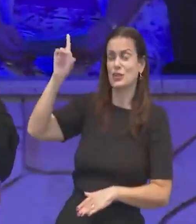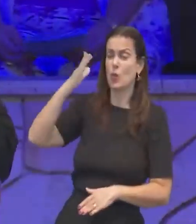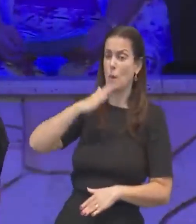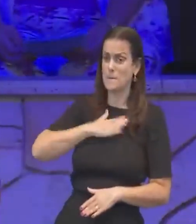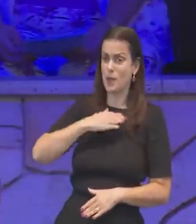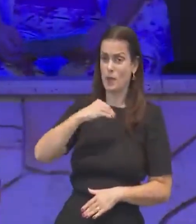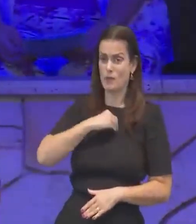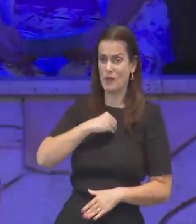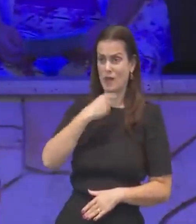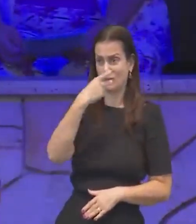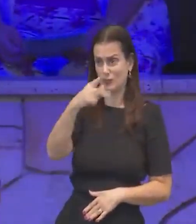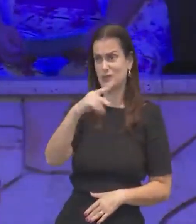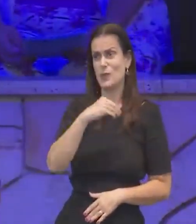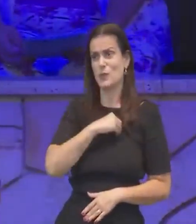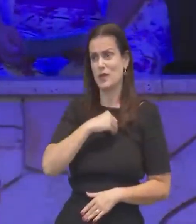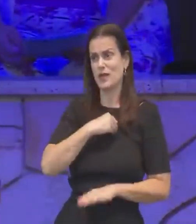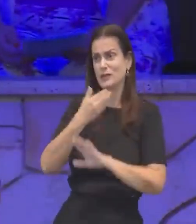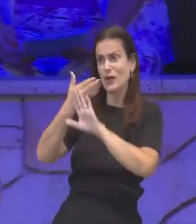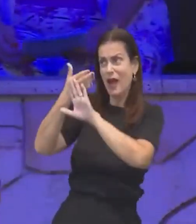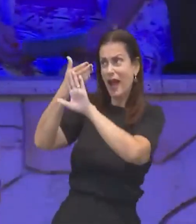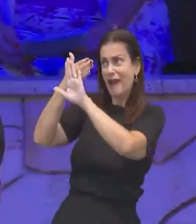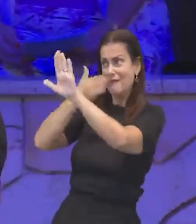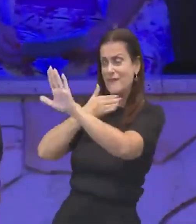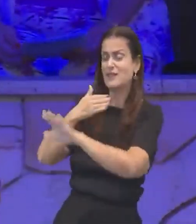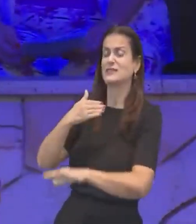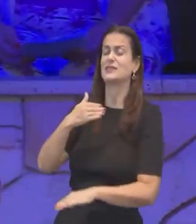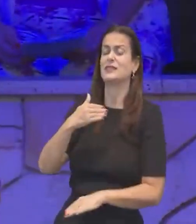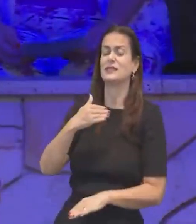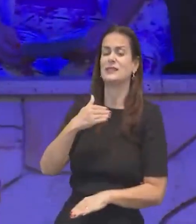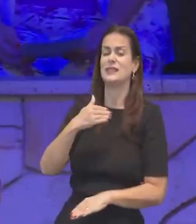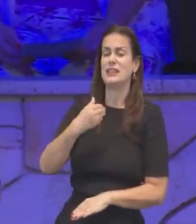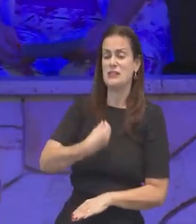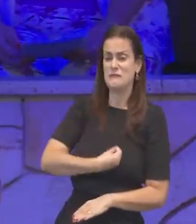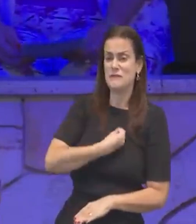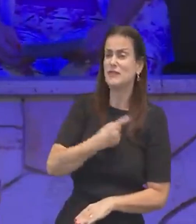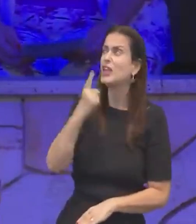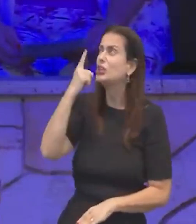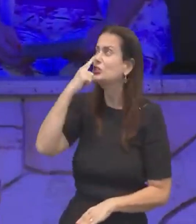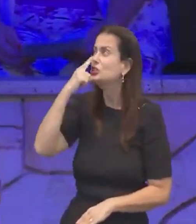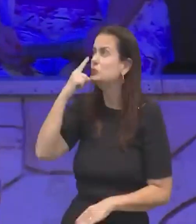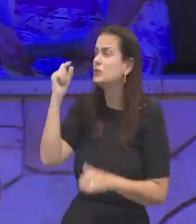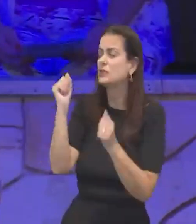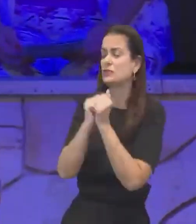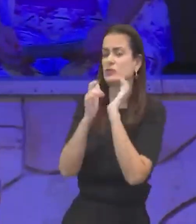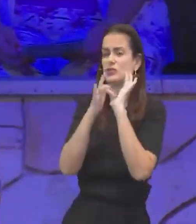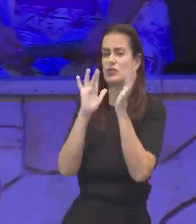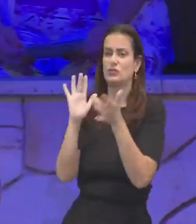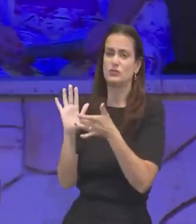seu pecado, nos afasta de uma vida de intimidade, profundidade com Cristo.